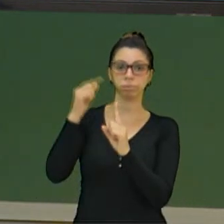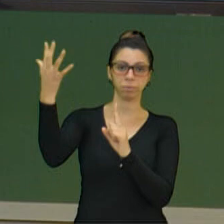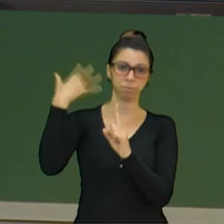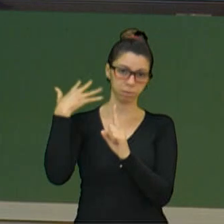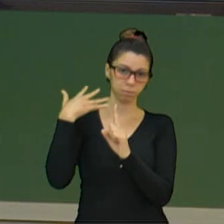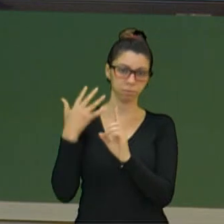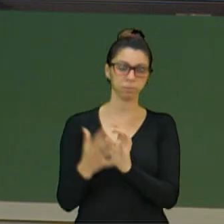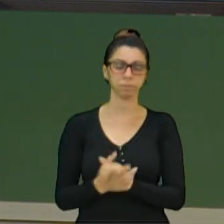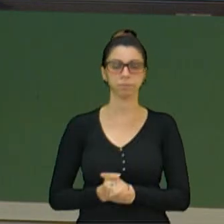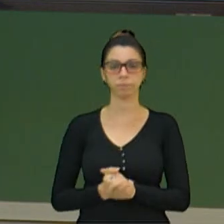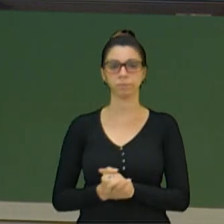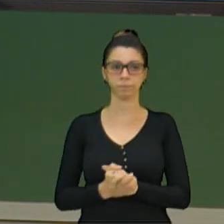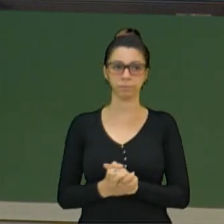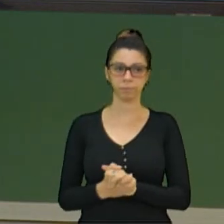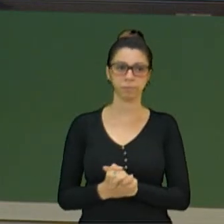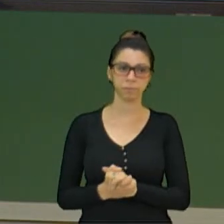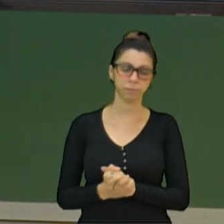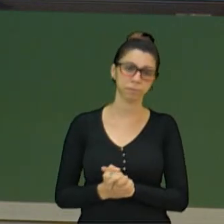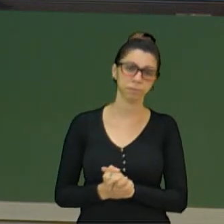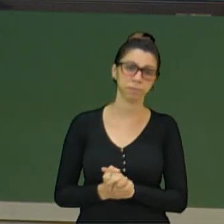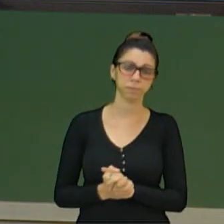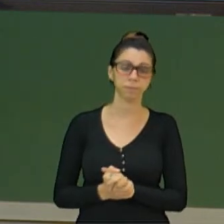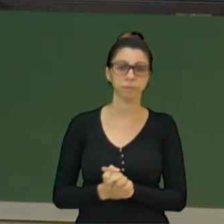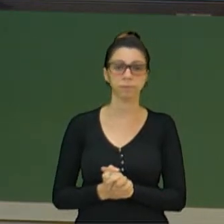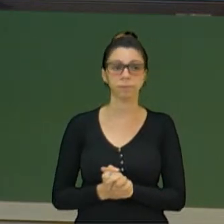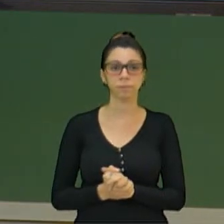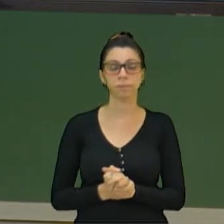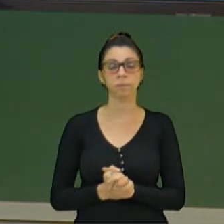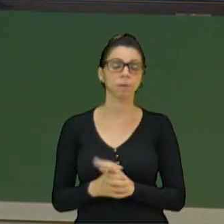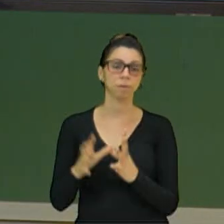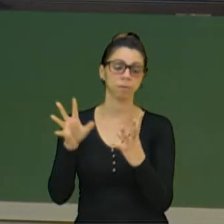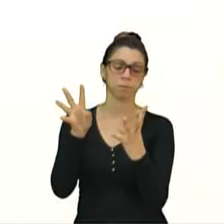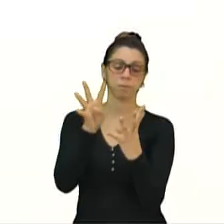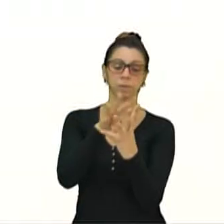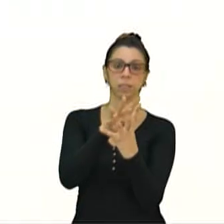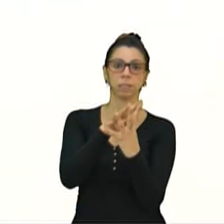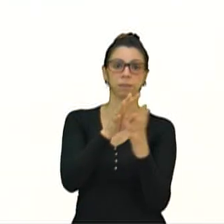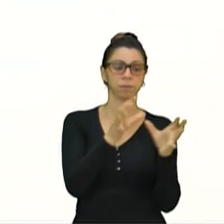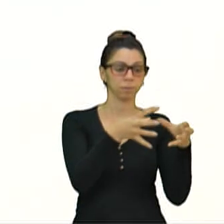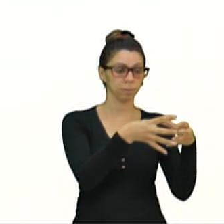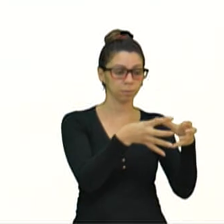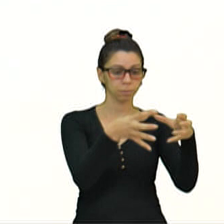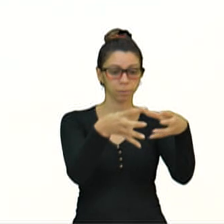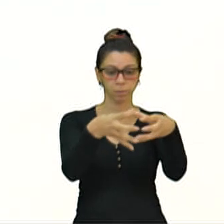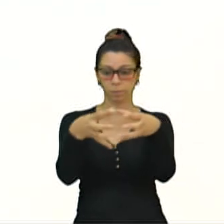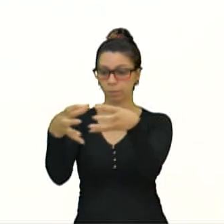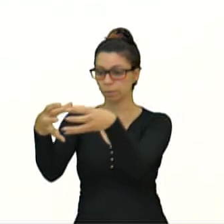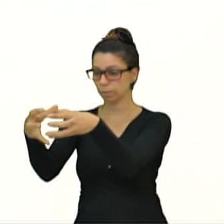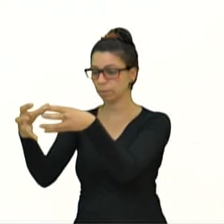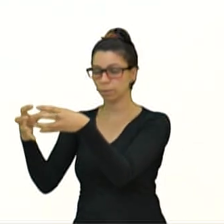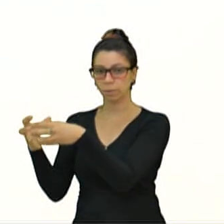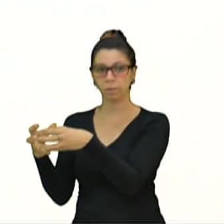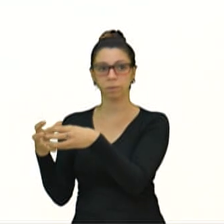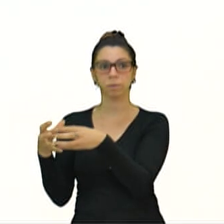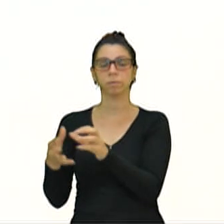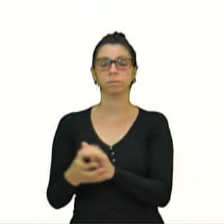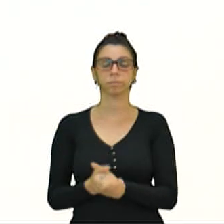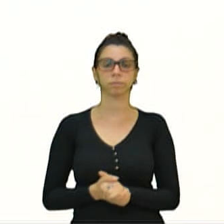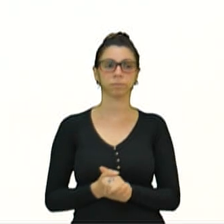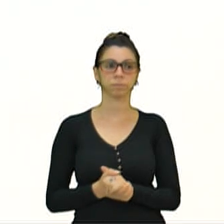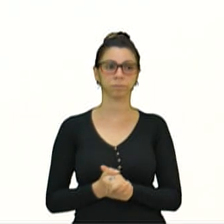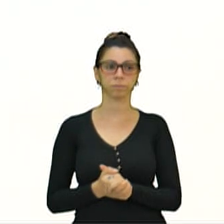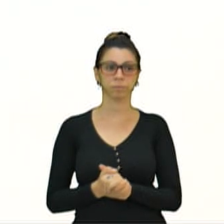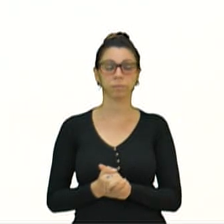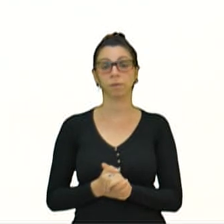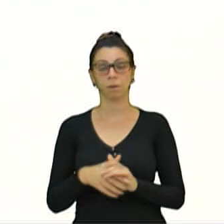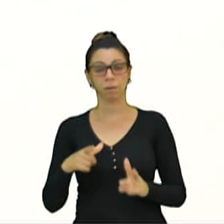altas. E aí elas são divididas em 4 classes diferentes que a gente comentou, cada uma delas, que é a